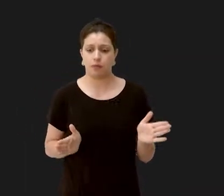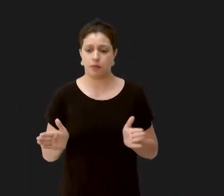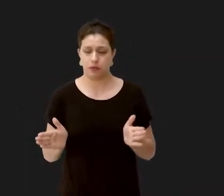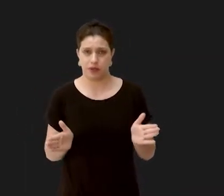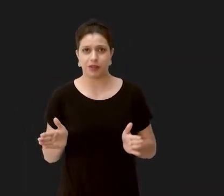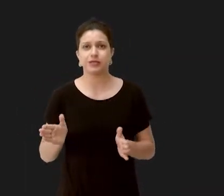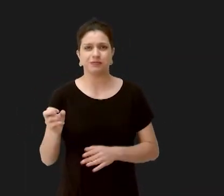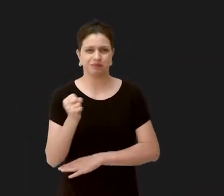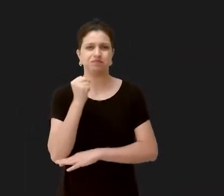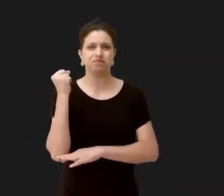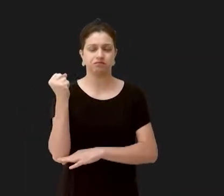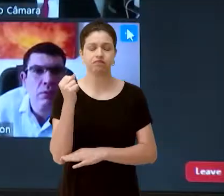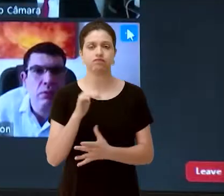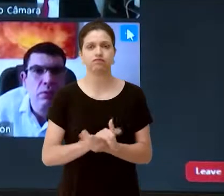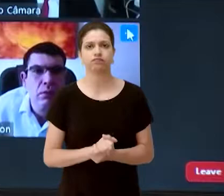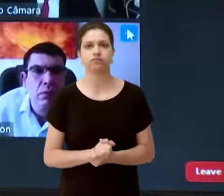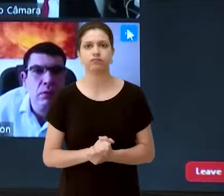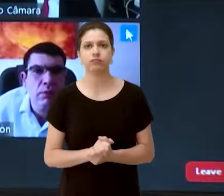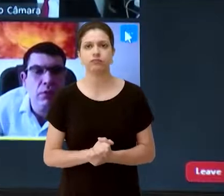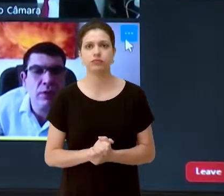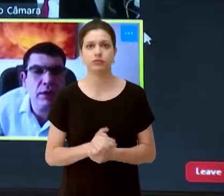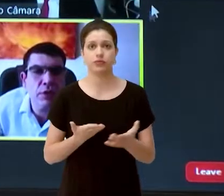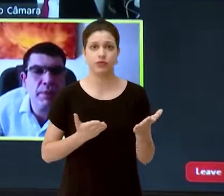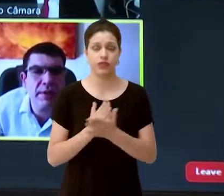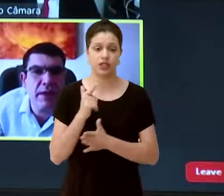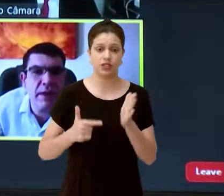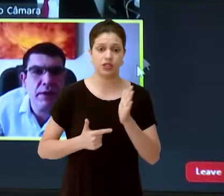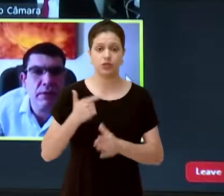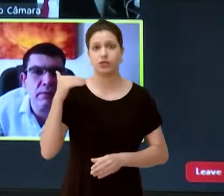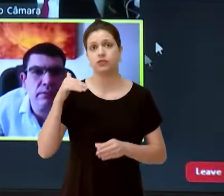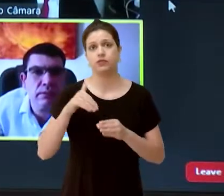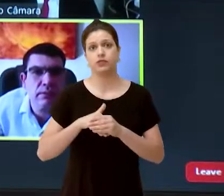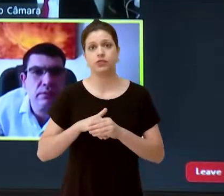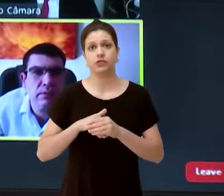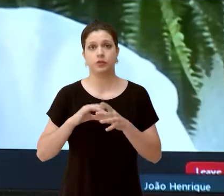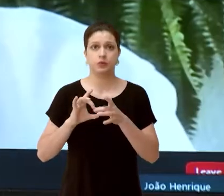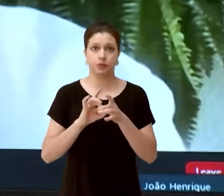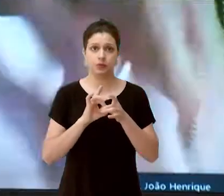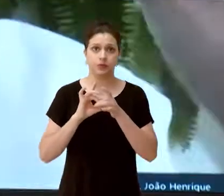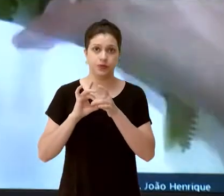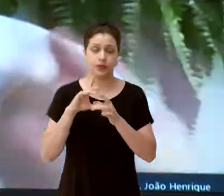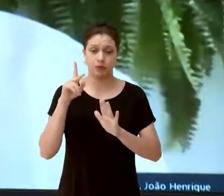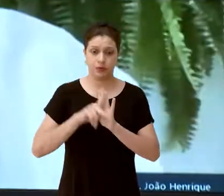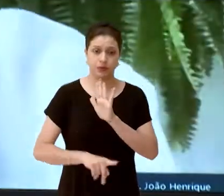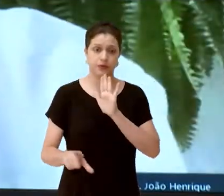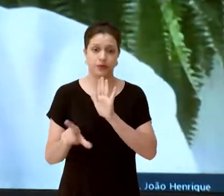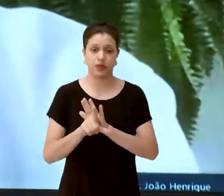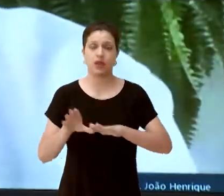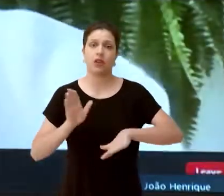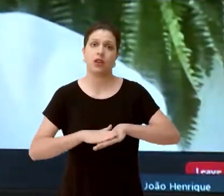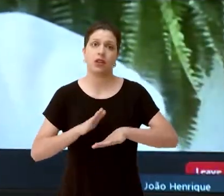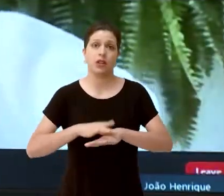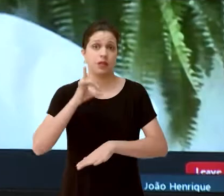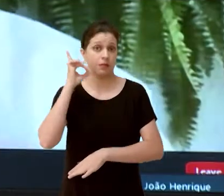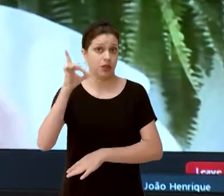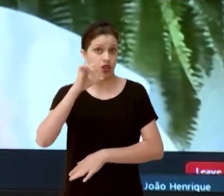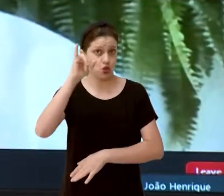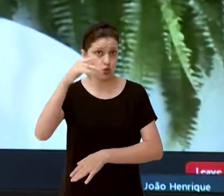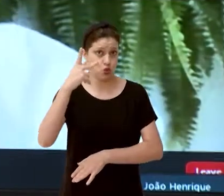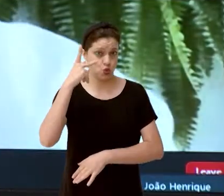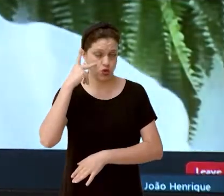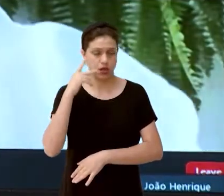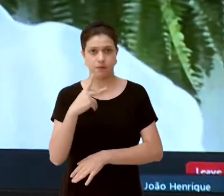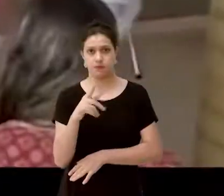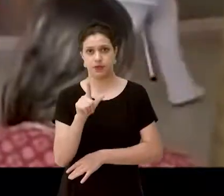período pós-parto, que é muito grave. Aprovado em segunda votação, por unanimidade, o projeto de lei de autoria do deputado João Henrique,